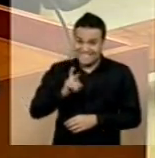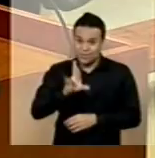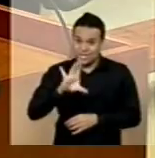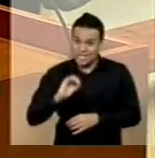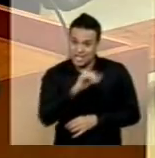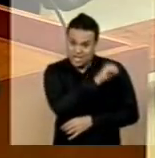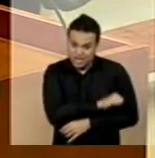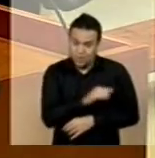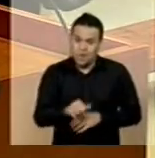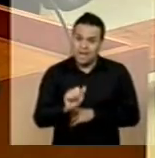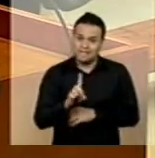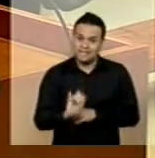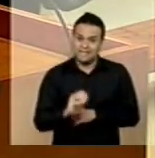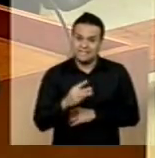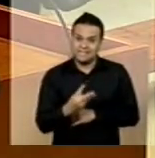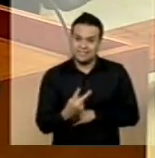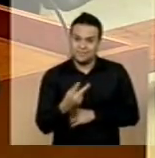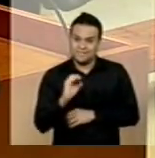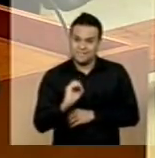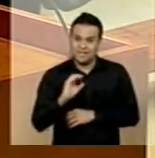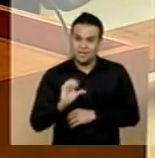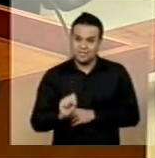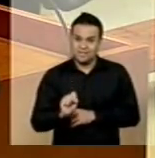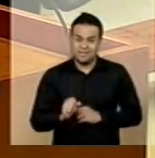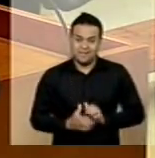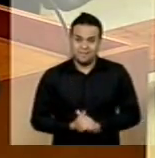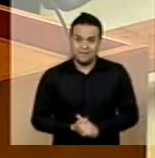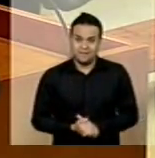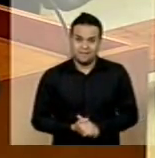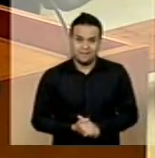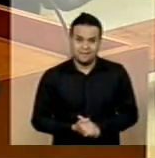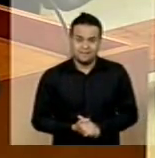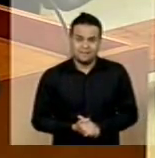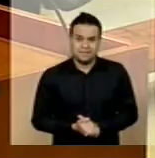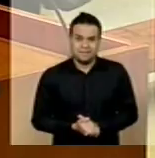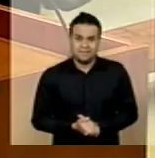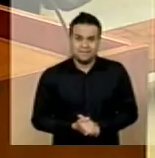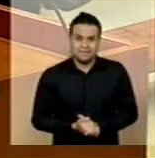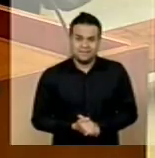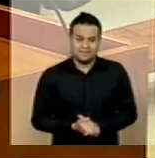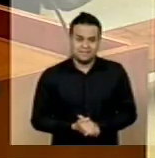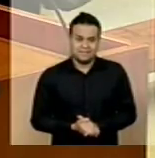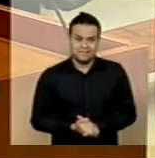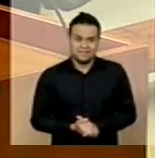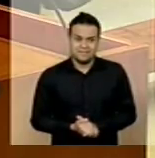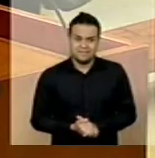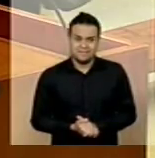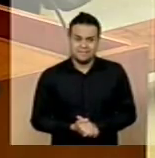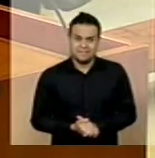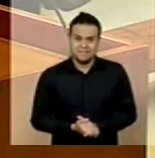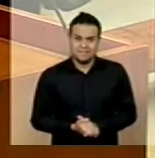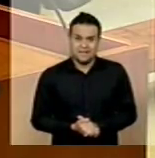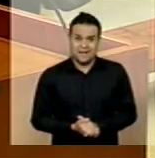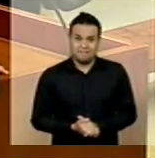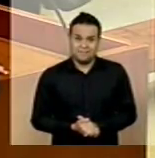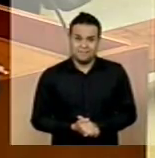Gilmar, ADI 3208, uma ação direta de inconstitucionalidade, em que o Estado do Rio de Janeiro, a Assembleia do Rio de